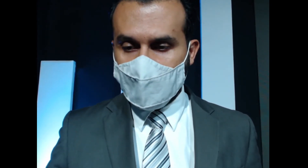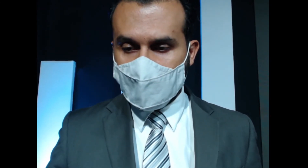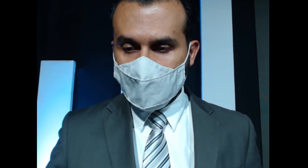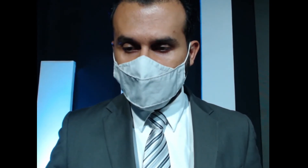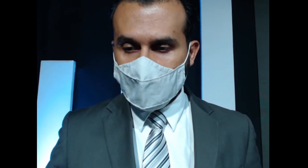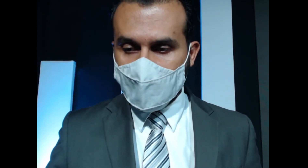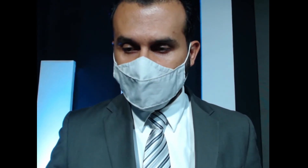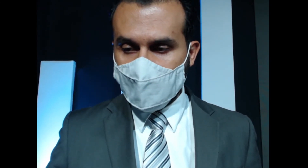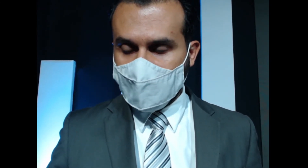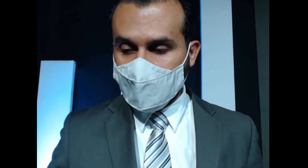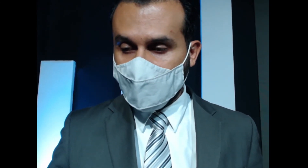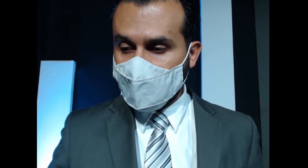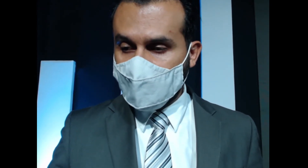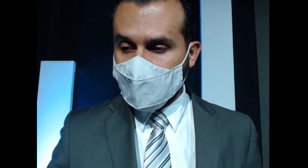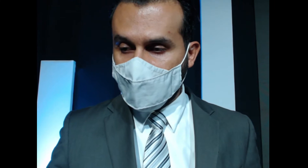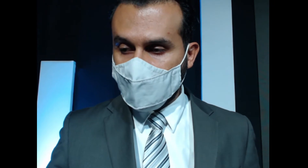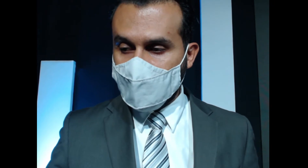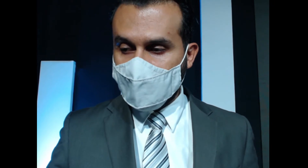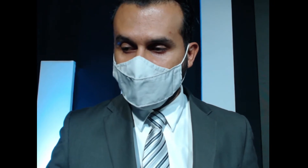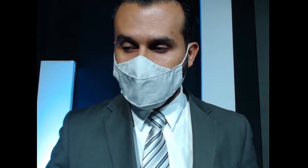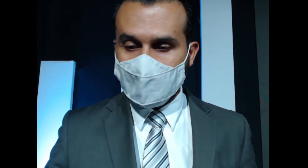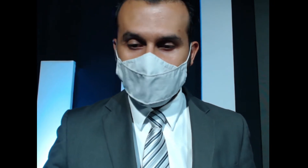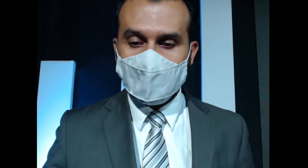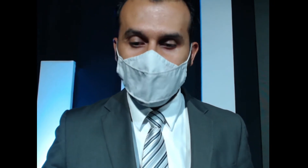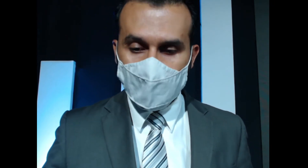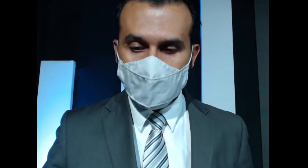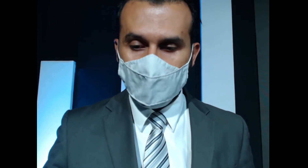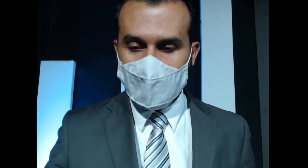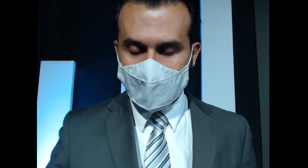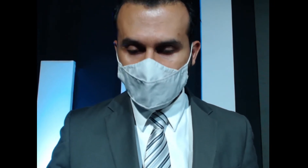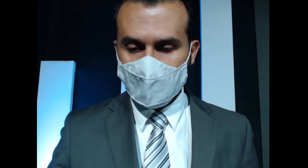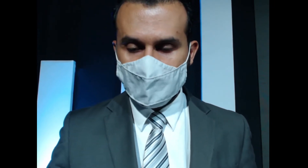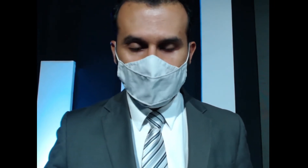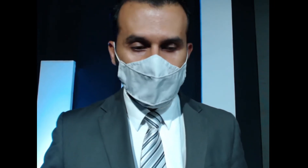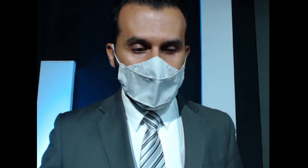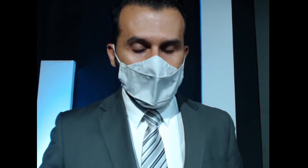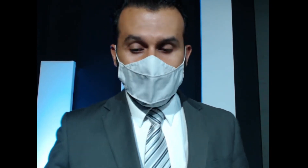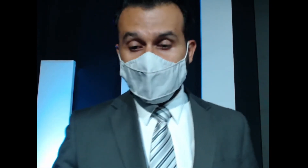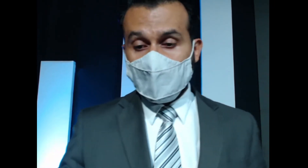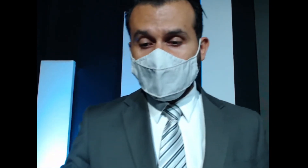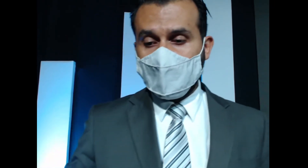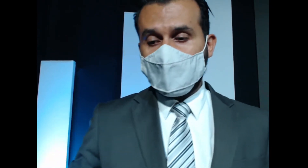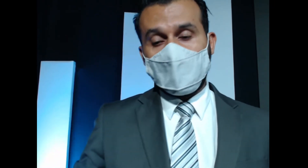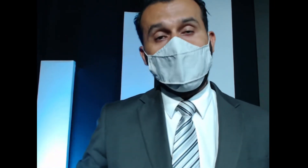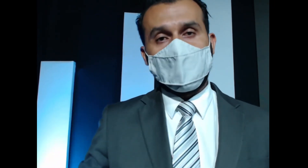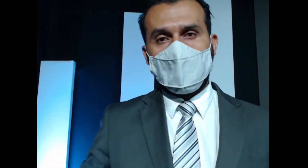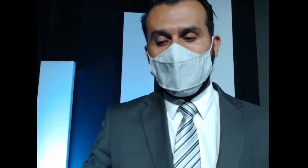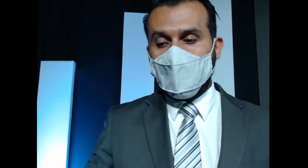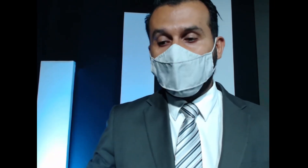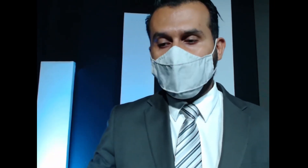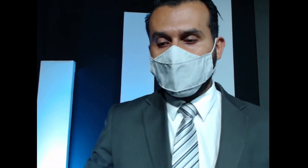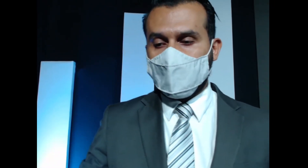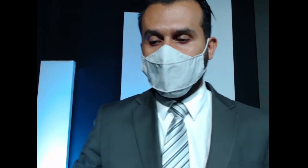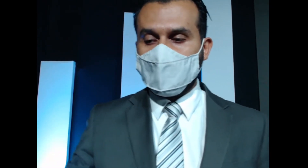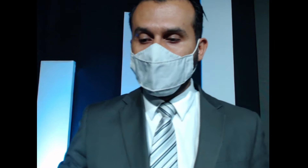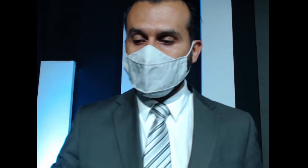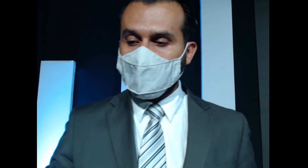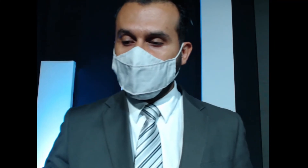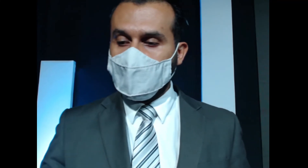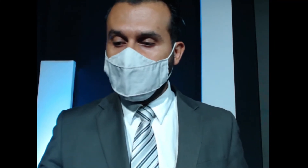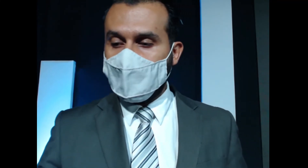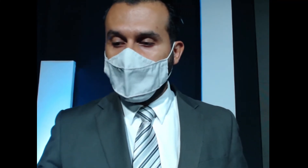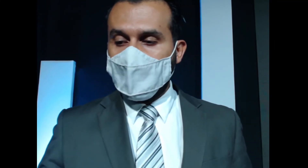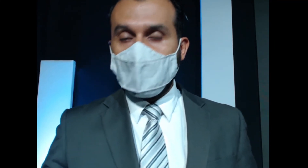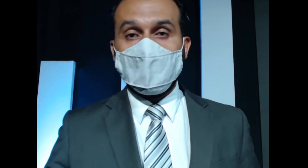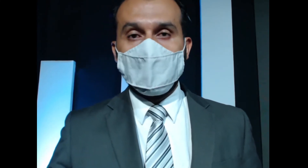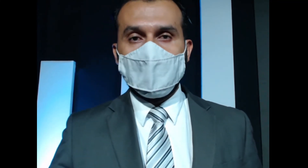Ortolini, coordenadora geral de Alimentação e Nutrição do Ministério da Saúde do Brasil. Mas antes de passar a palavra para a